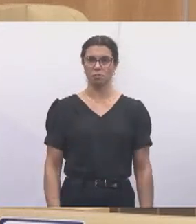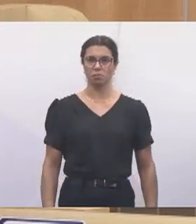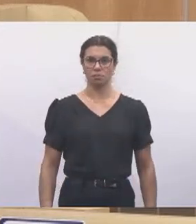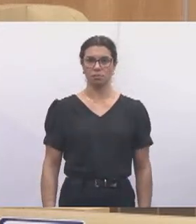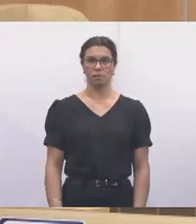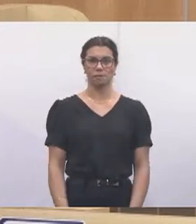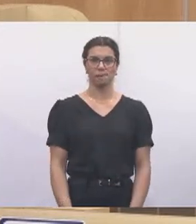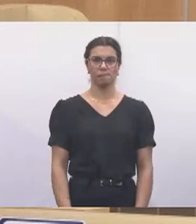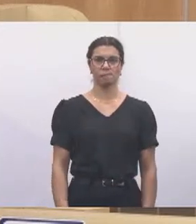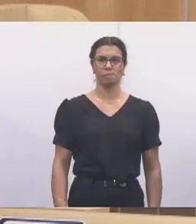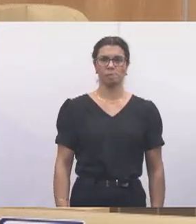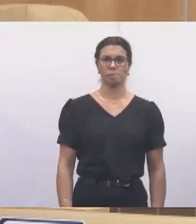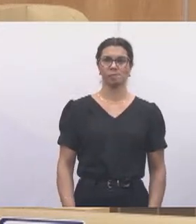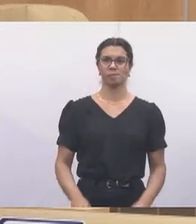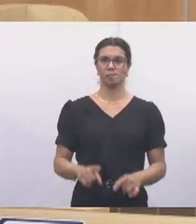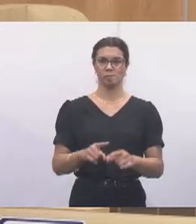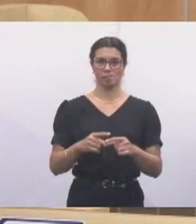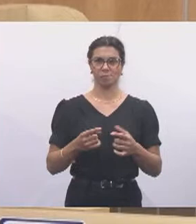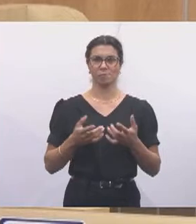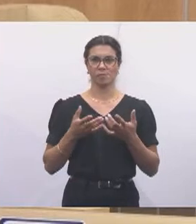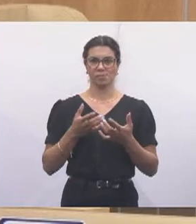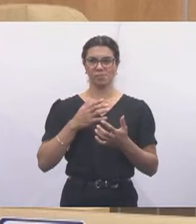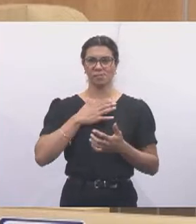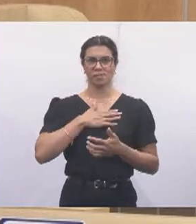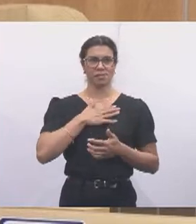Pode continuar? Gostaria de continuar.